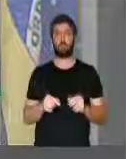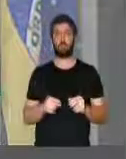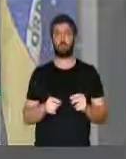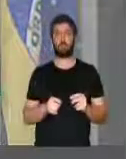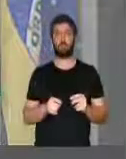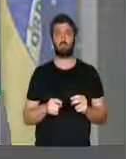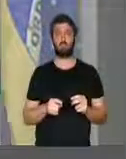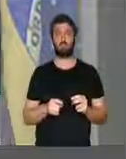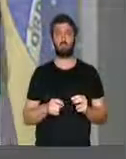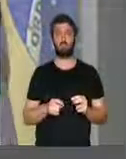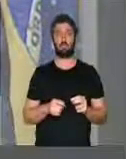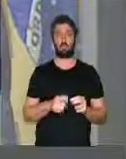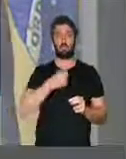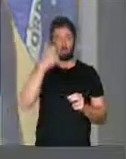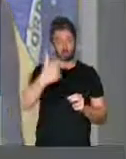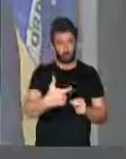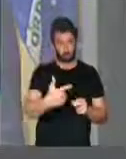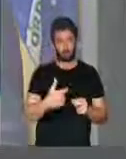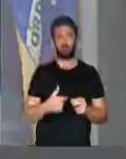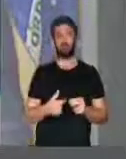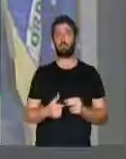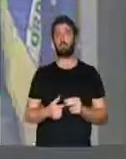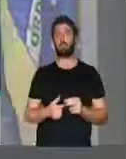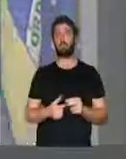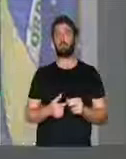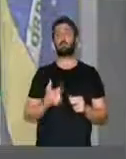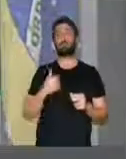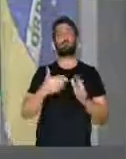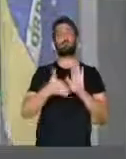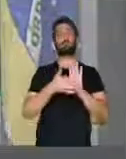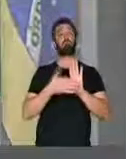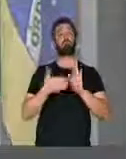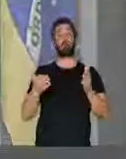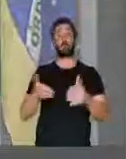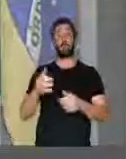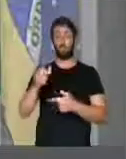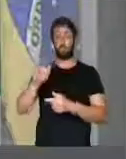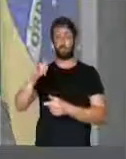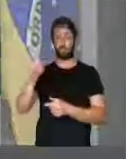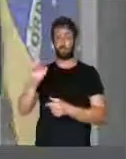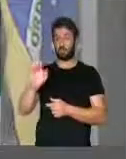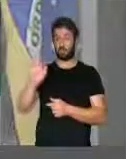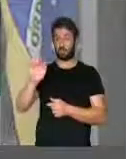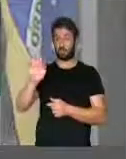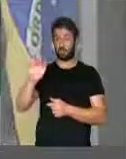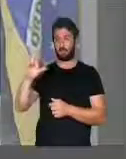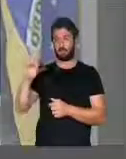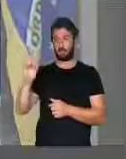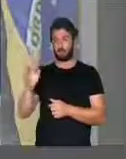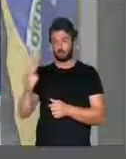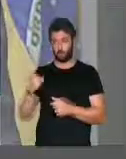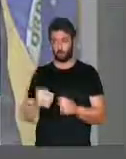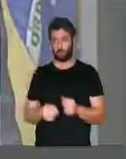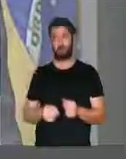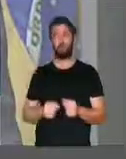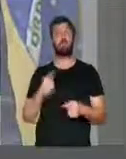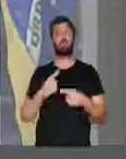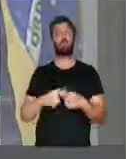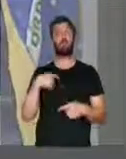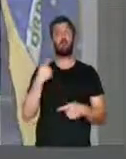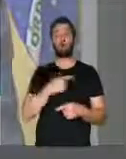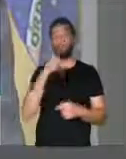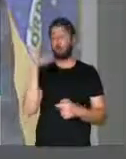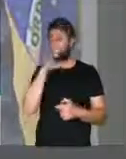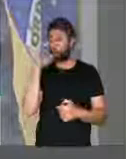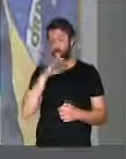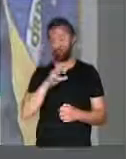questões. Segundo ponto, eu faço uma proposta, deputado Zé Geraldo, para que nós